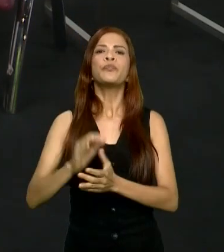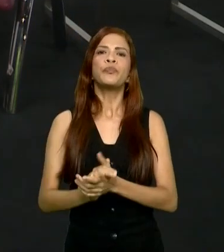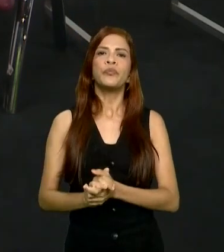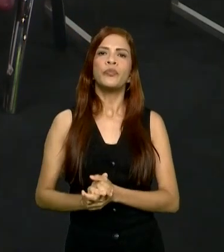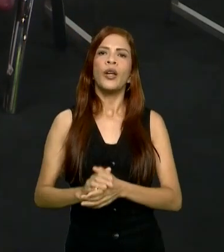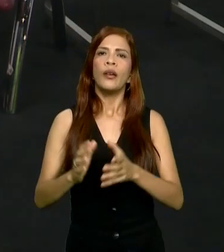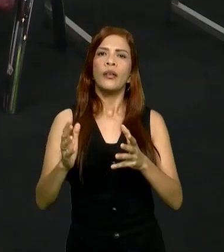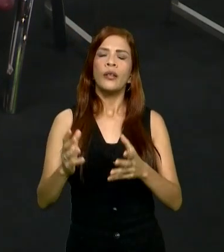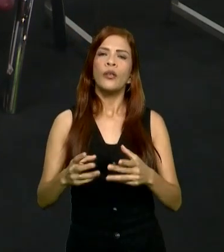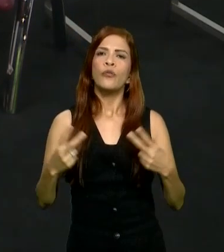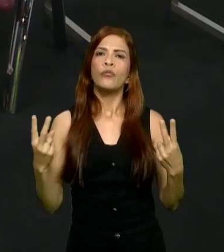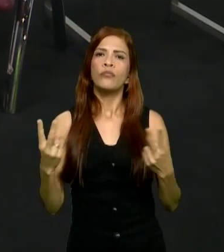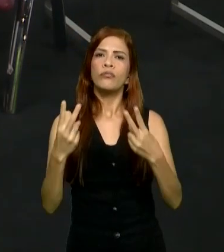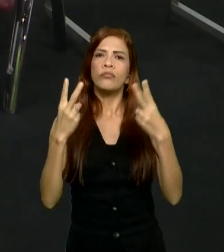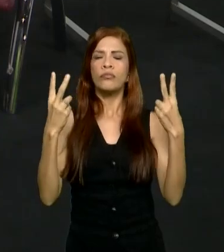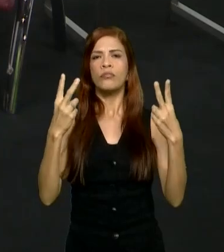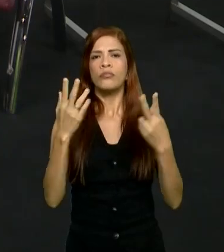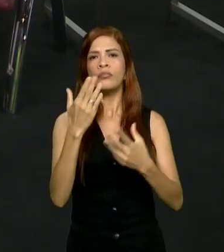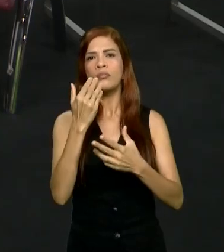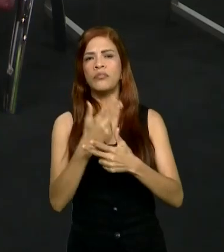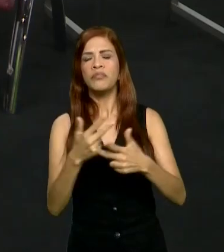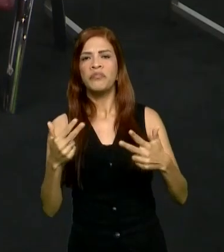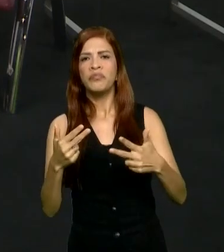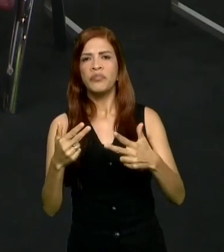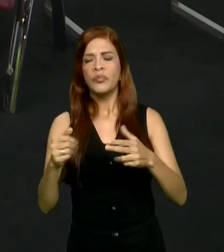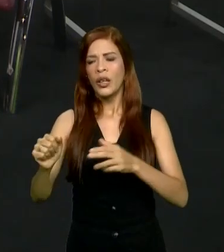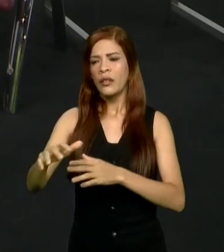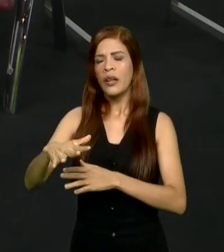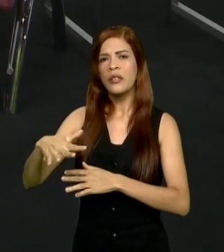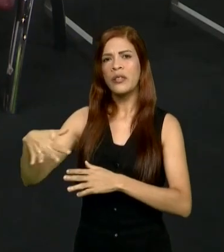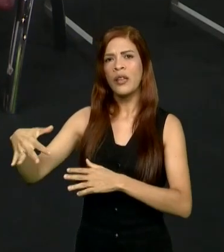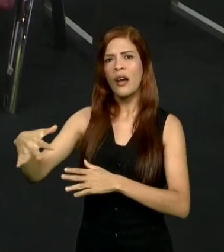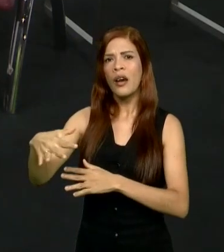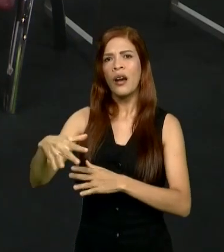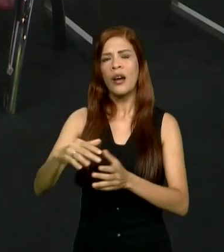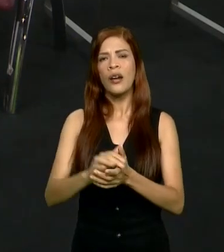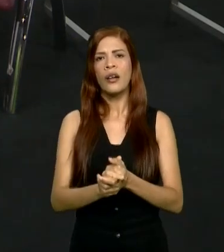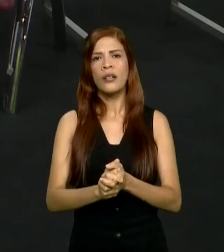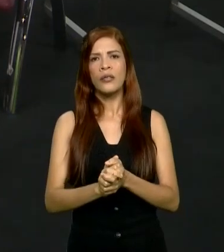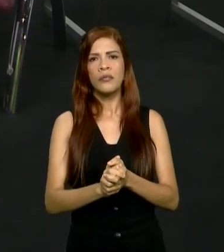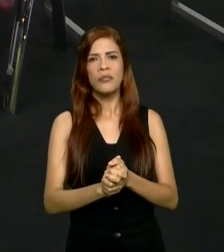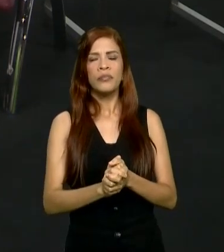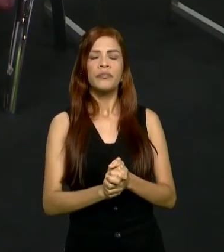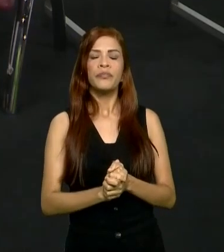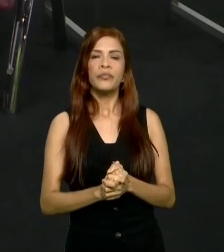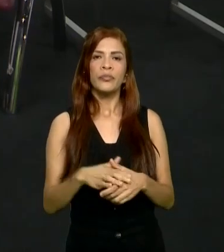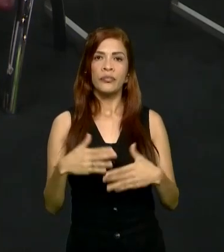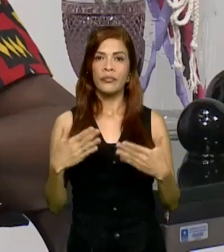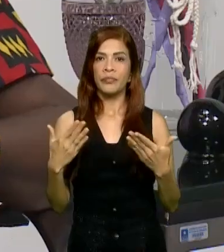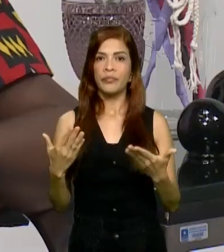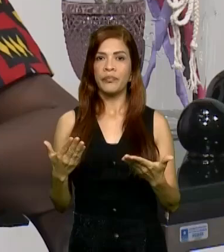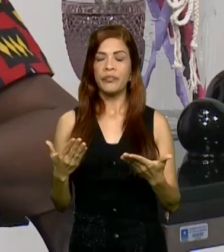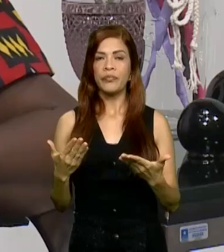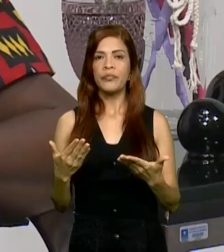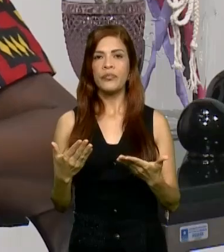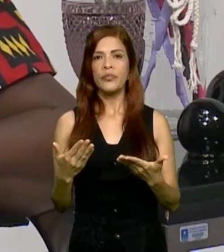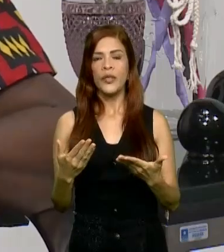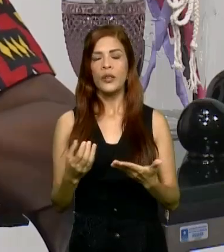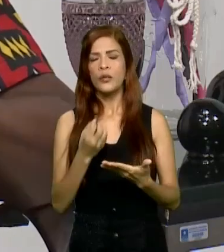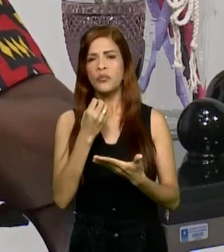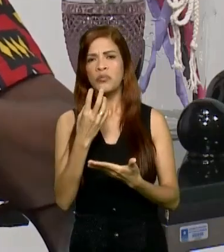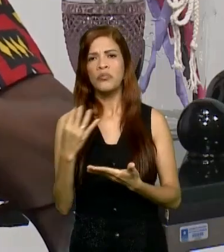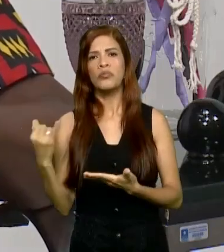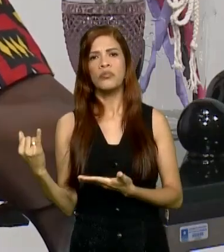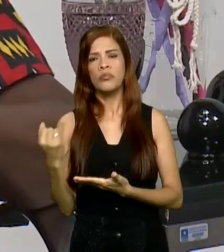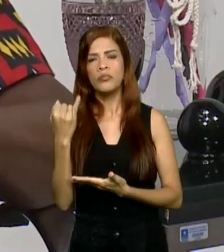são os produtos produzidos nos canteiros, nas hortas. Então, isso vai enriquecer muito